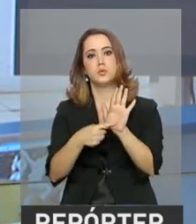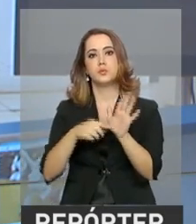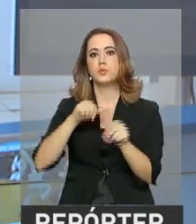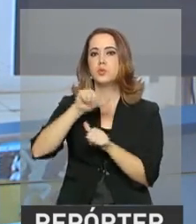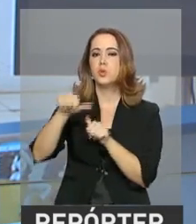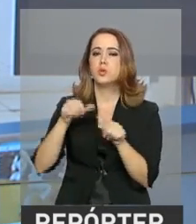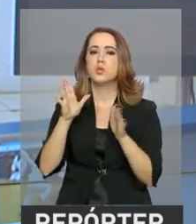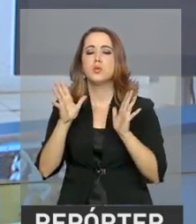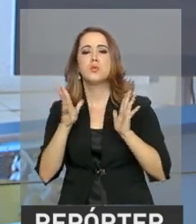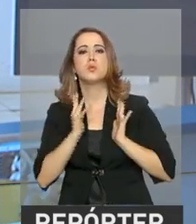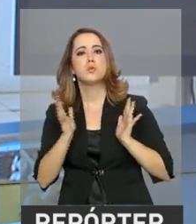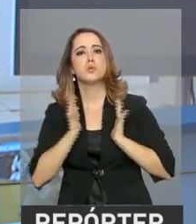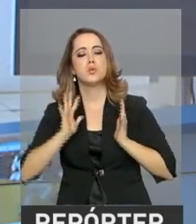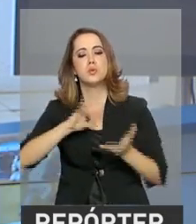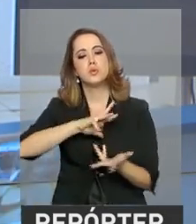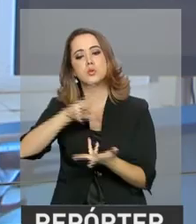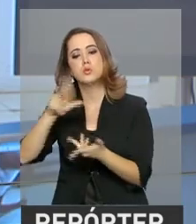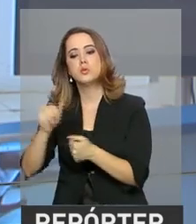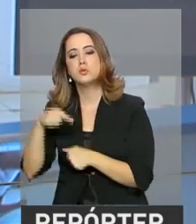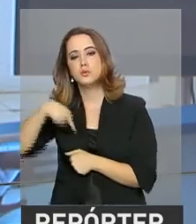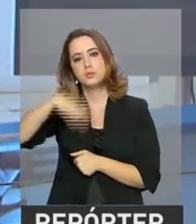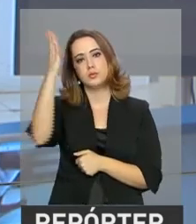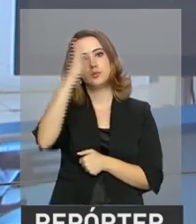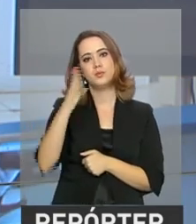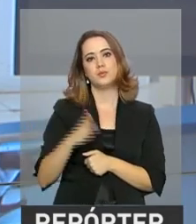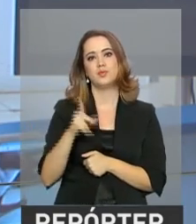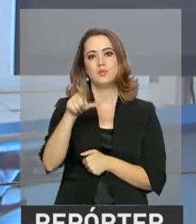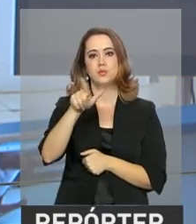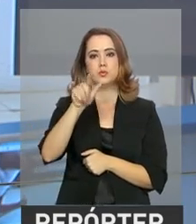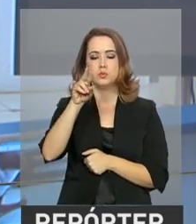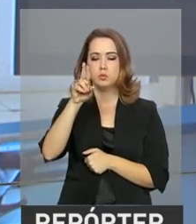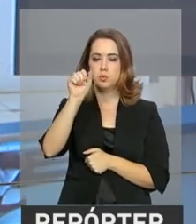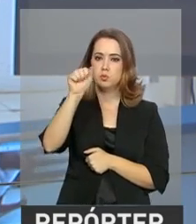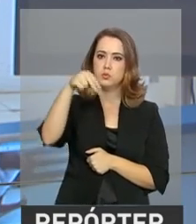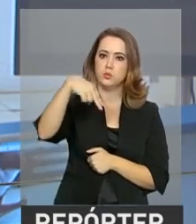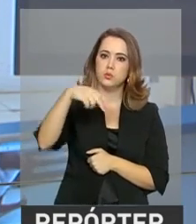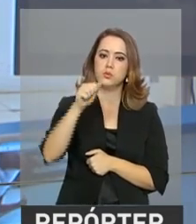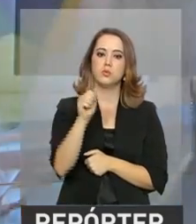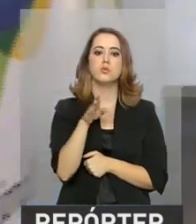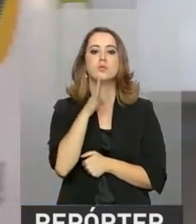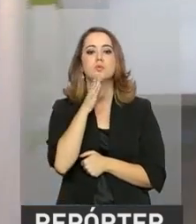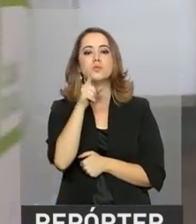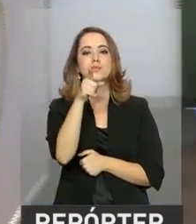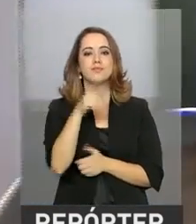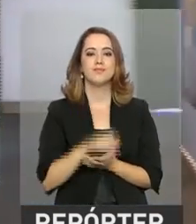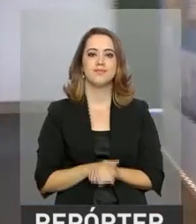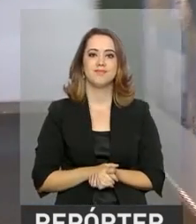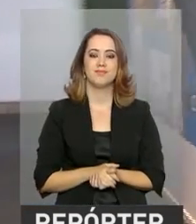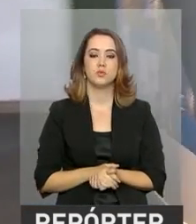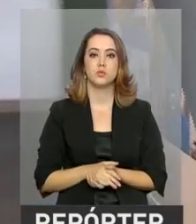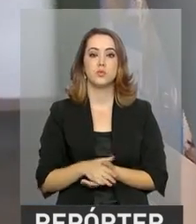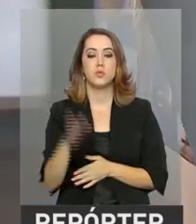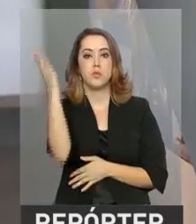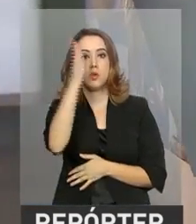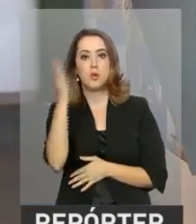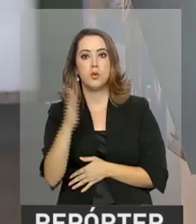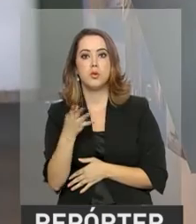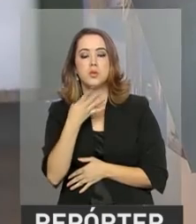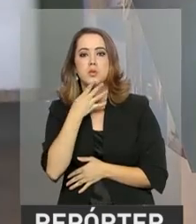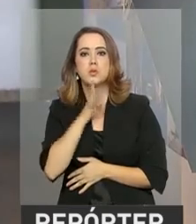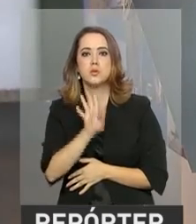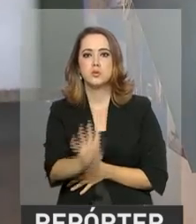dos patrimônios culturais da humanidade do Brasil. A repórter Luana Karen foi lá conhecer. Um Brasil desconhecido até